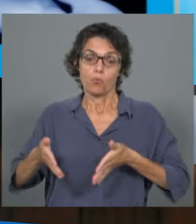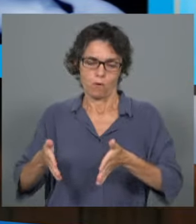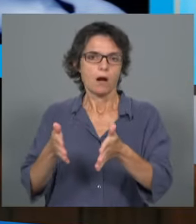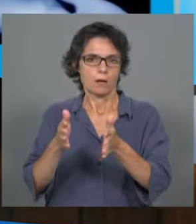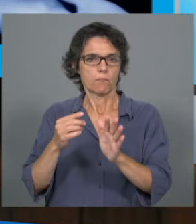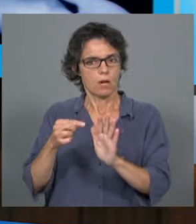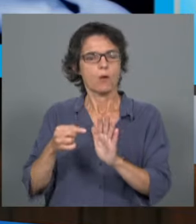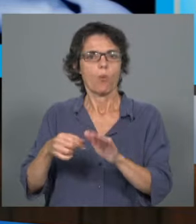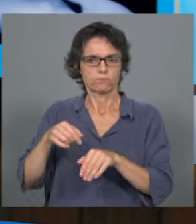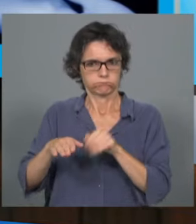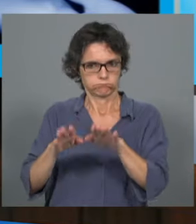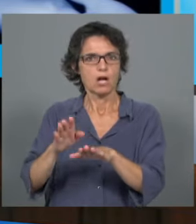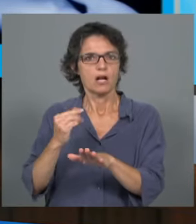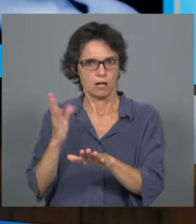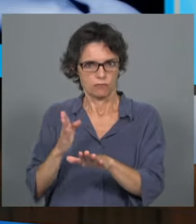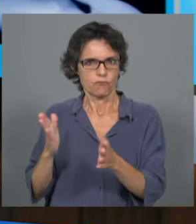vai fazendo.